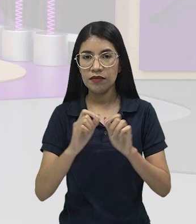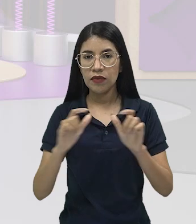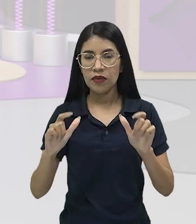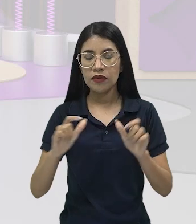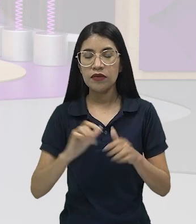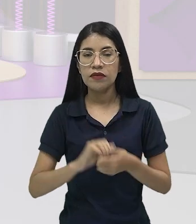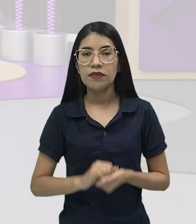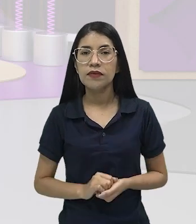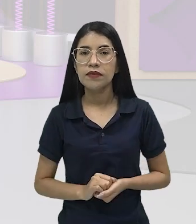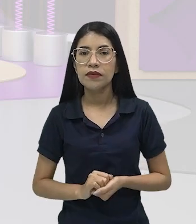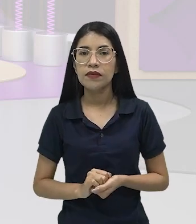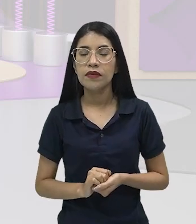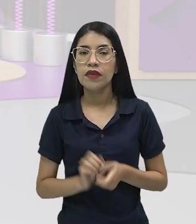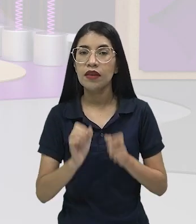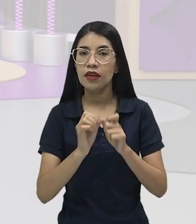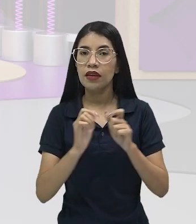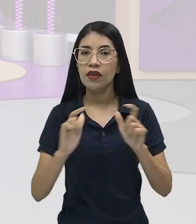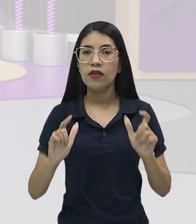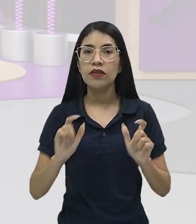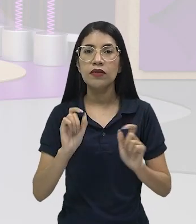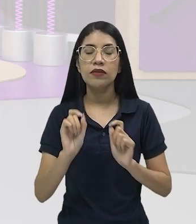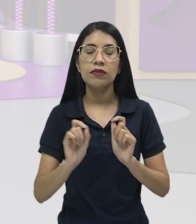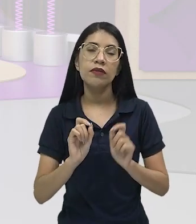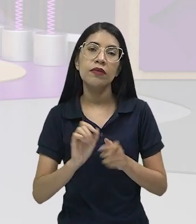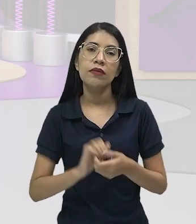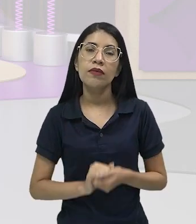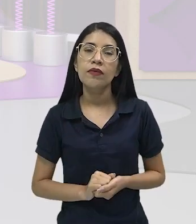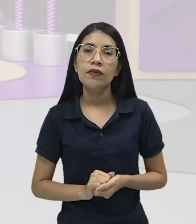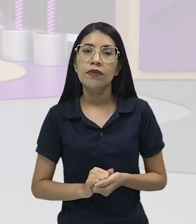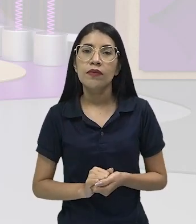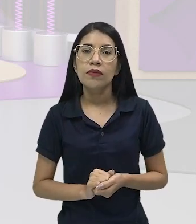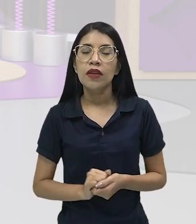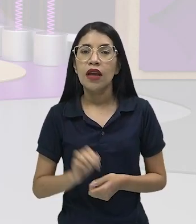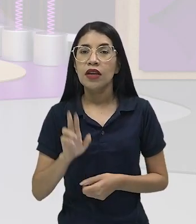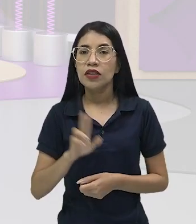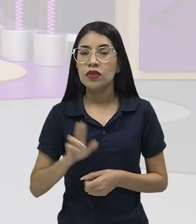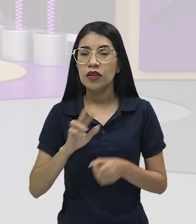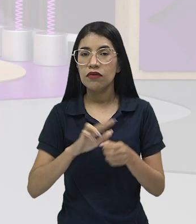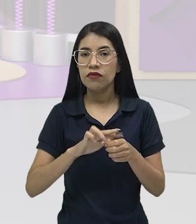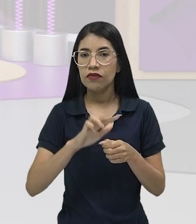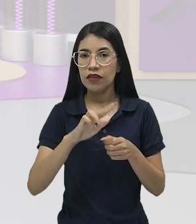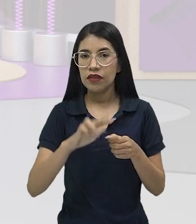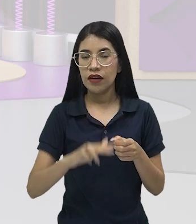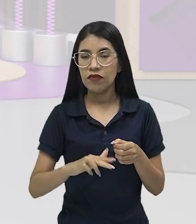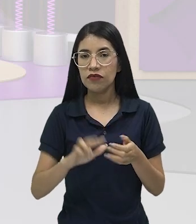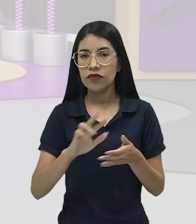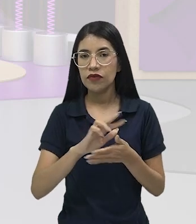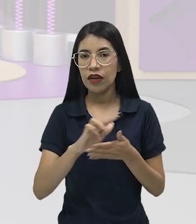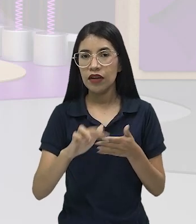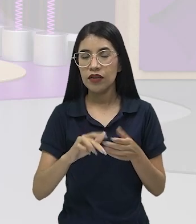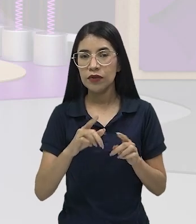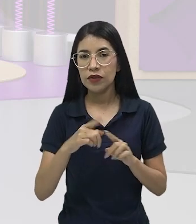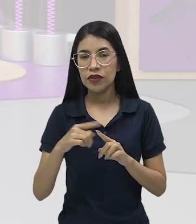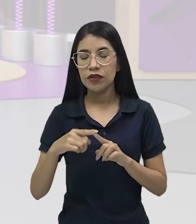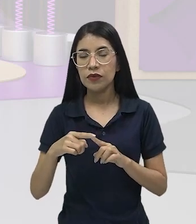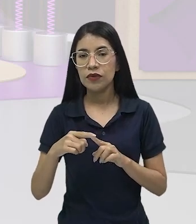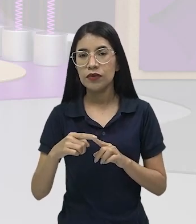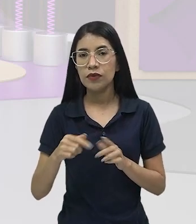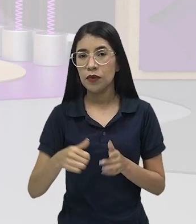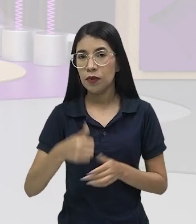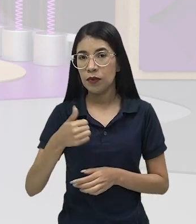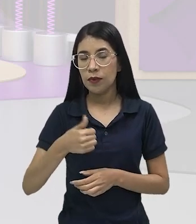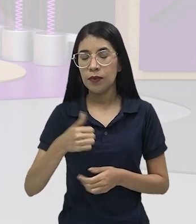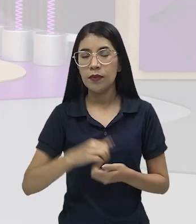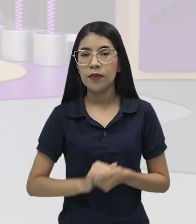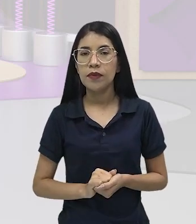equações. Essas equações, por nós estarmos usando variáveis, né, do primeiro grau, elas